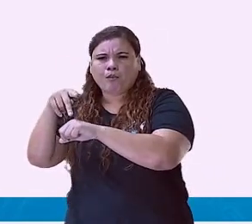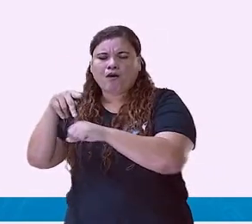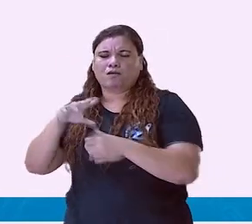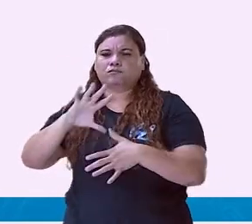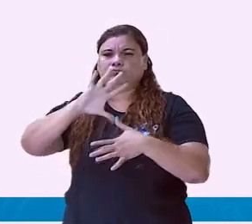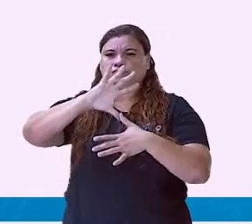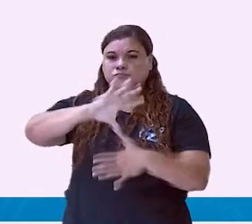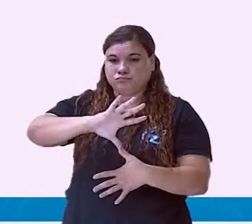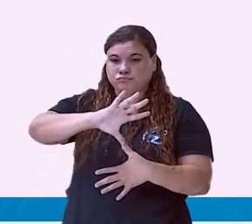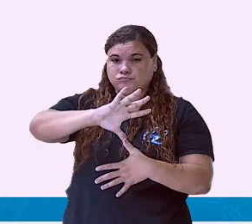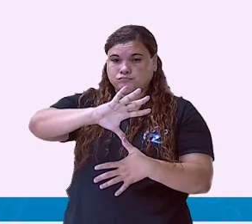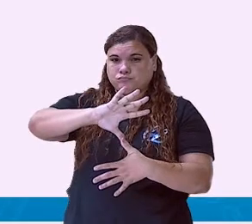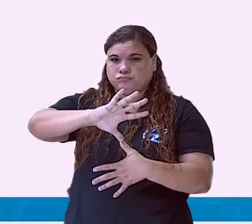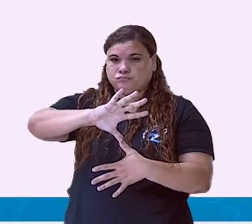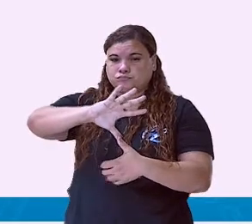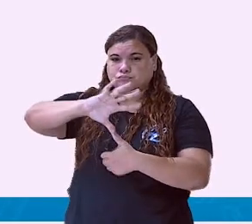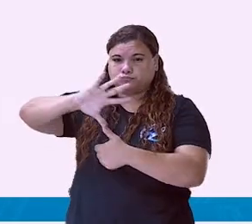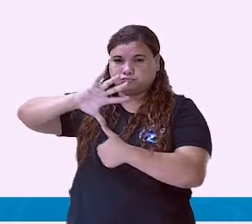E